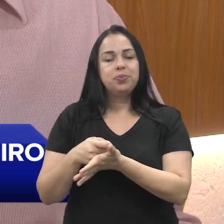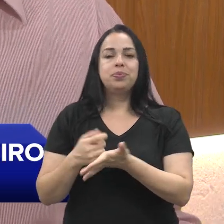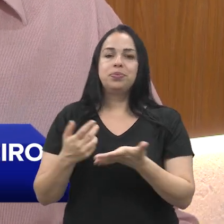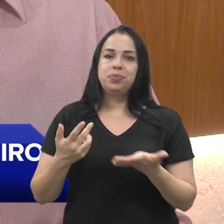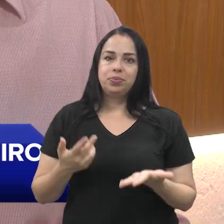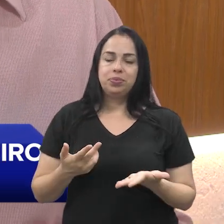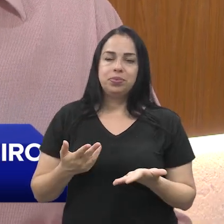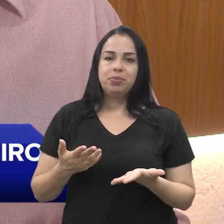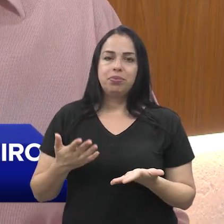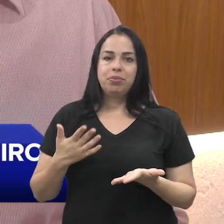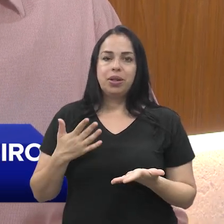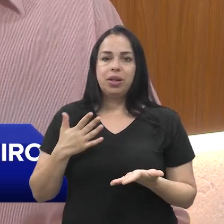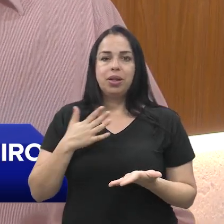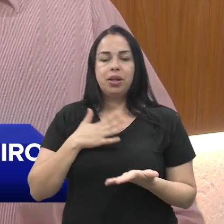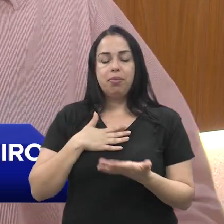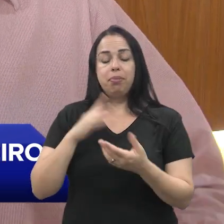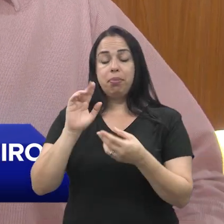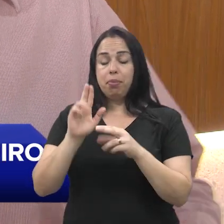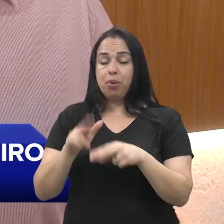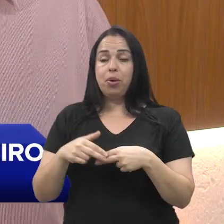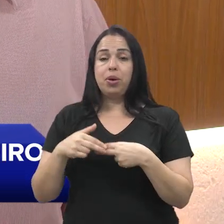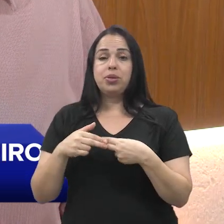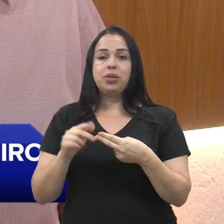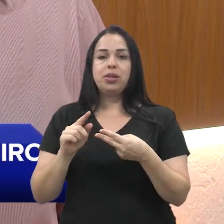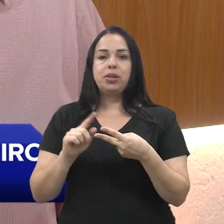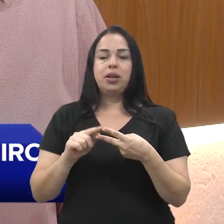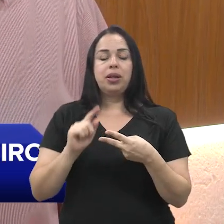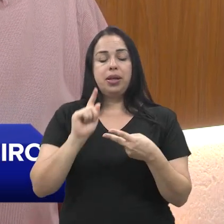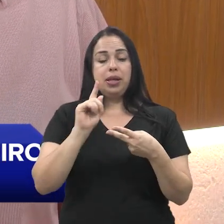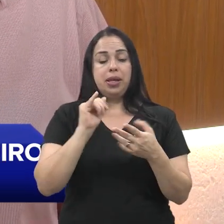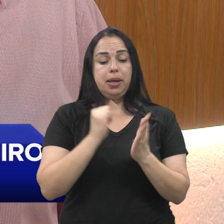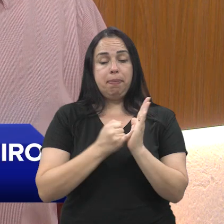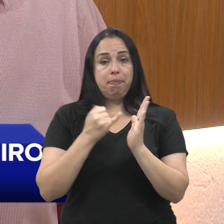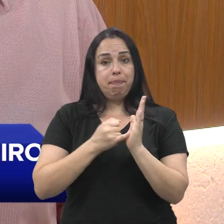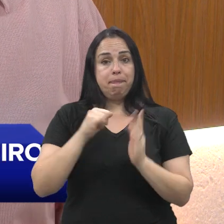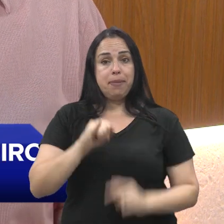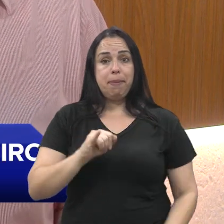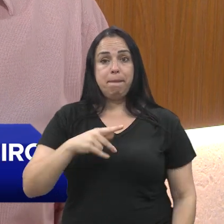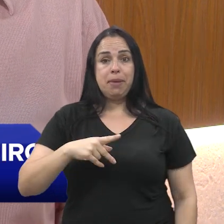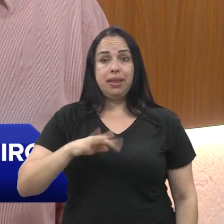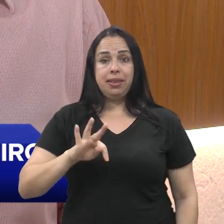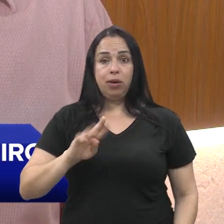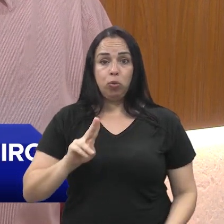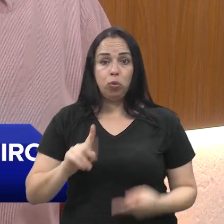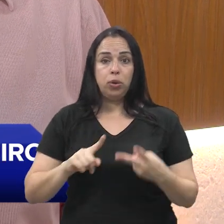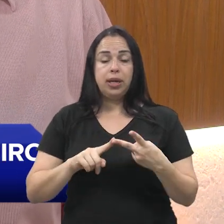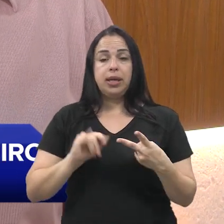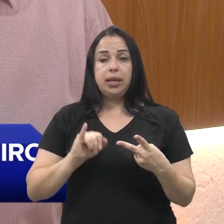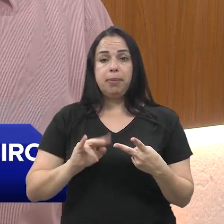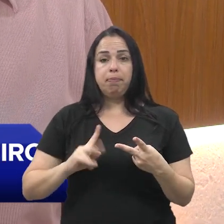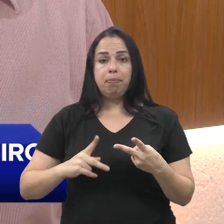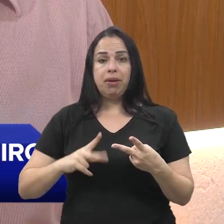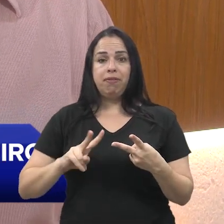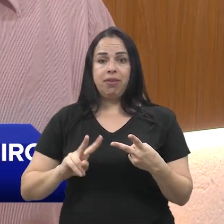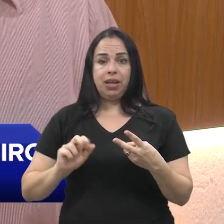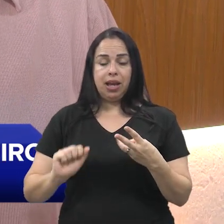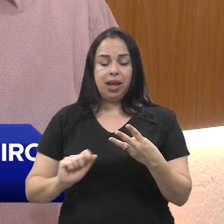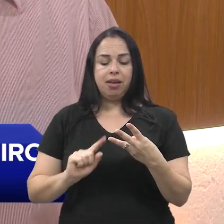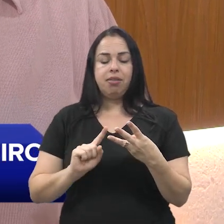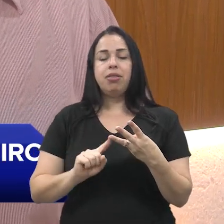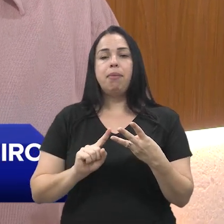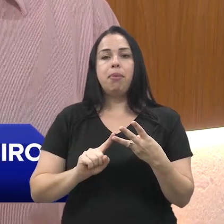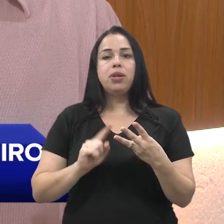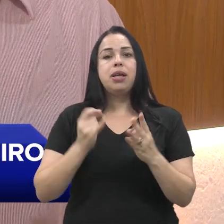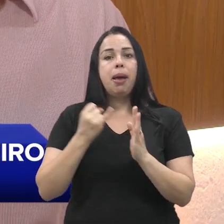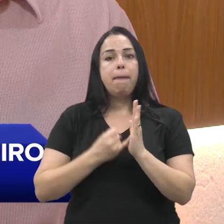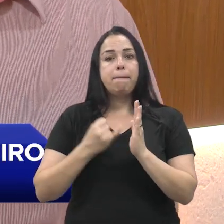aqui presentes com a gente. Eu chamo de os impérios dos is. Nós vamos pagar IPTU, nós vamos pagar IPVA,